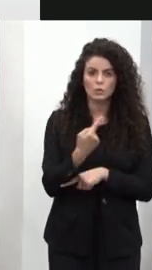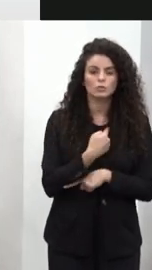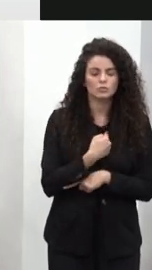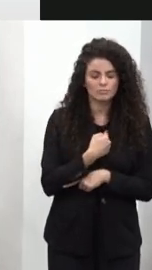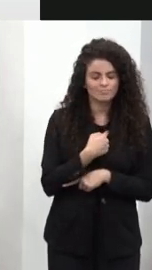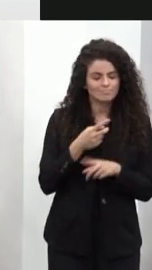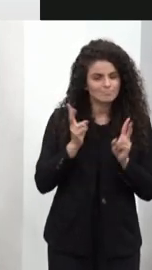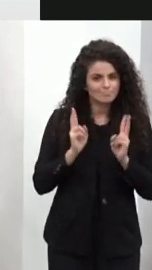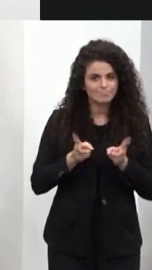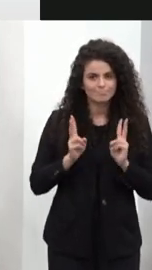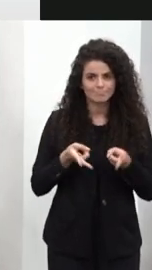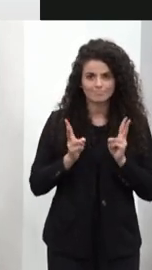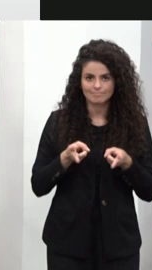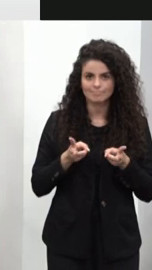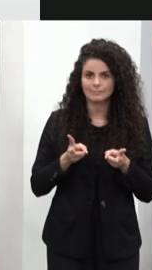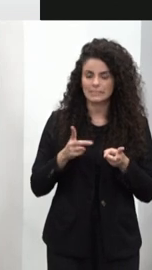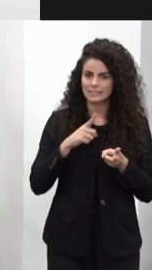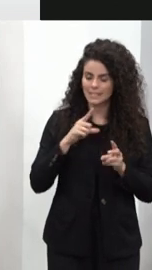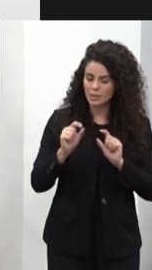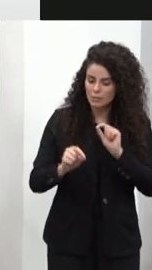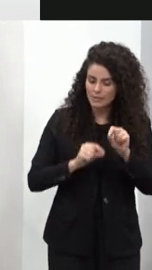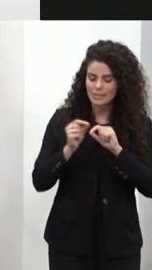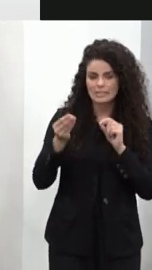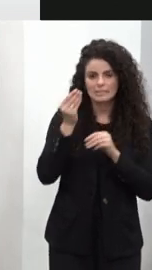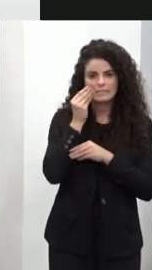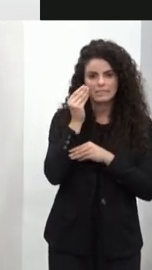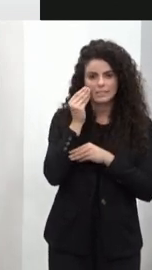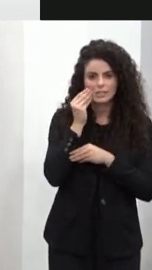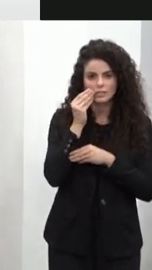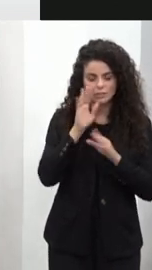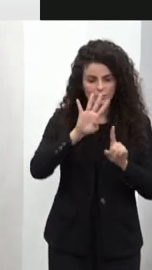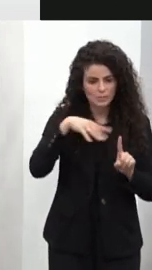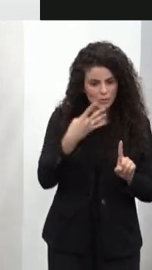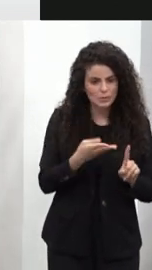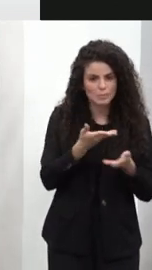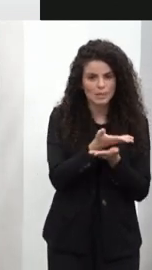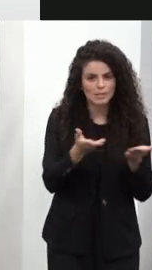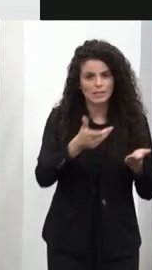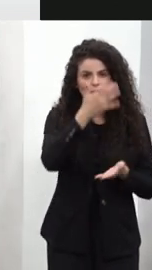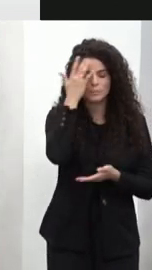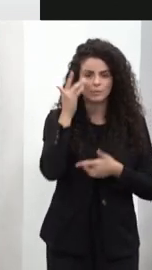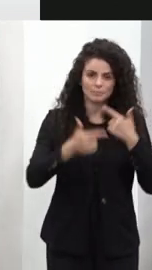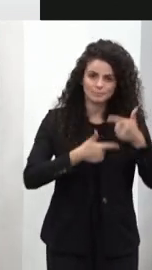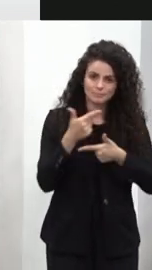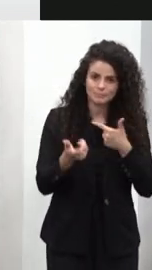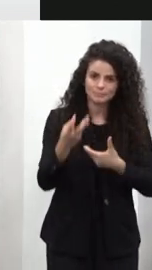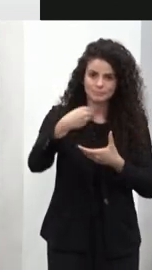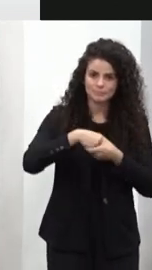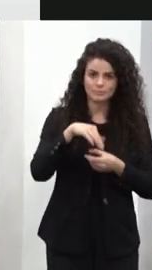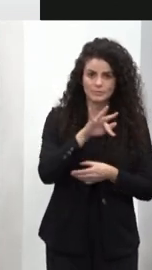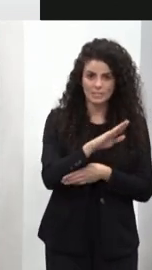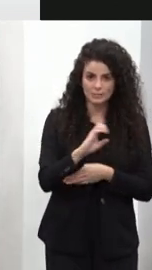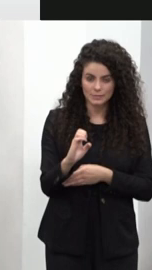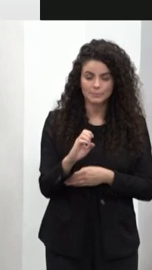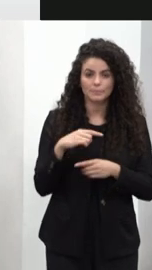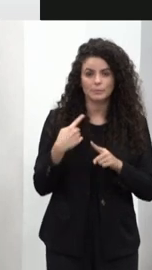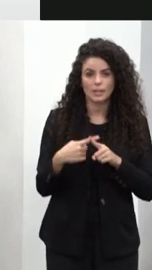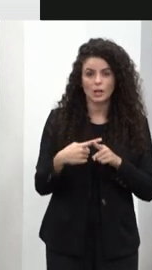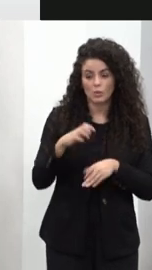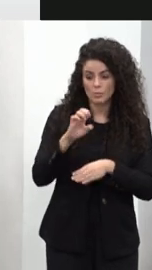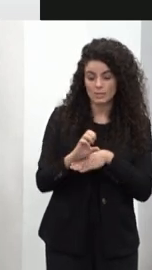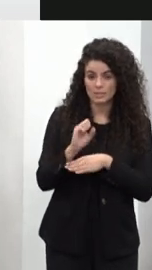fazer com que haja Esse reconhecimento porque às vezes a gente esquece então assim o Estado de Santa Catarina já falei mais de 60 milhões